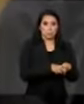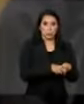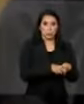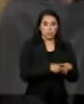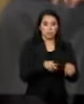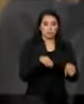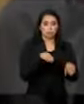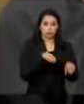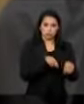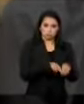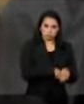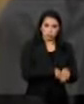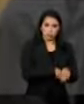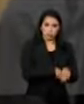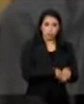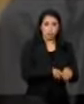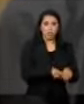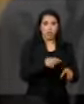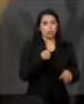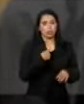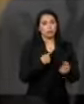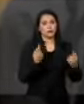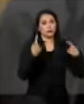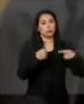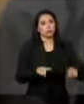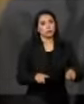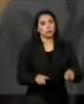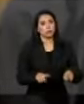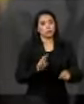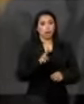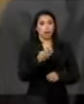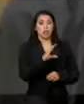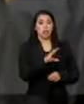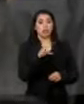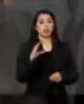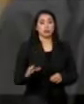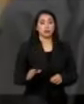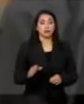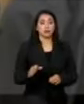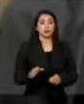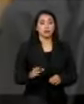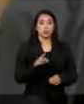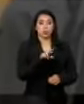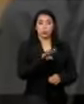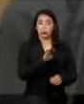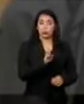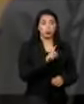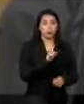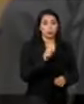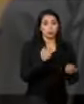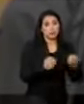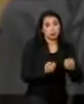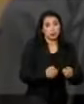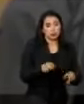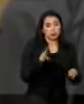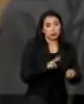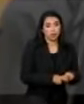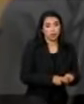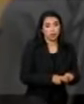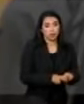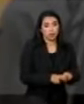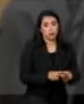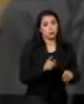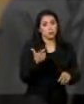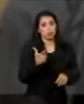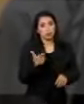absurdo, e apelei, e também impetrei um mandado de um habeas corpus, e o réu não precisou ser preso, porque não tinha os elementos, de fato,